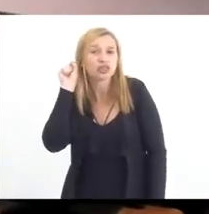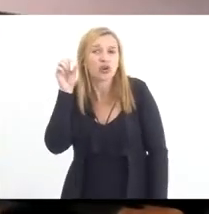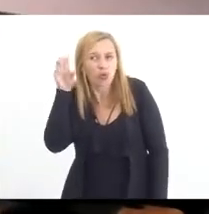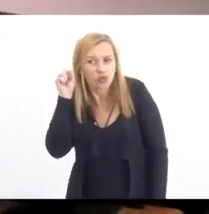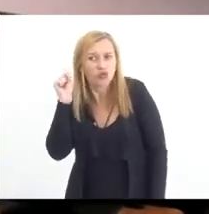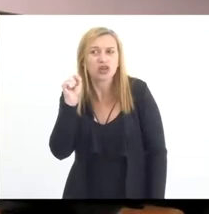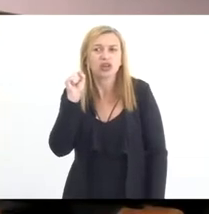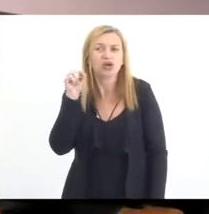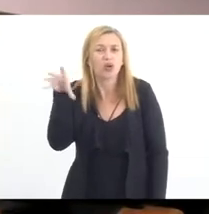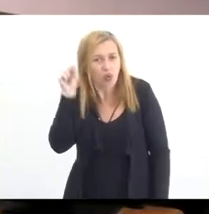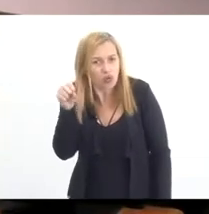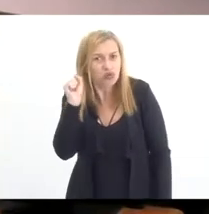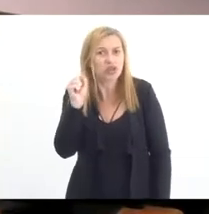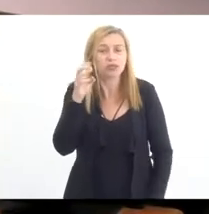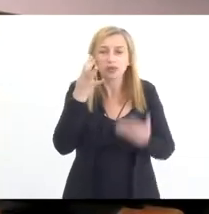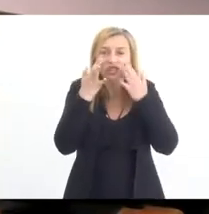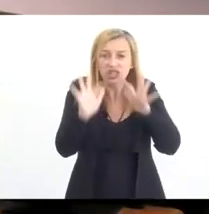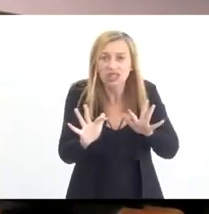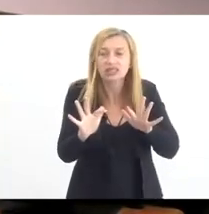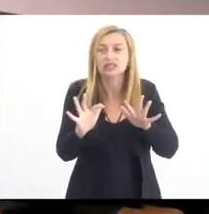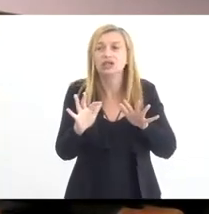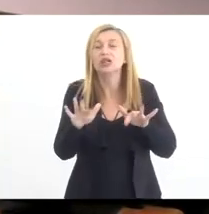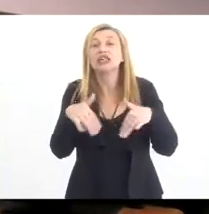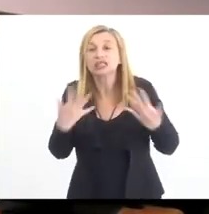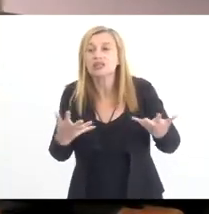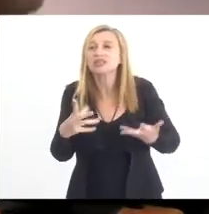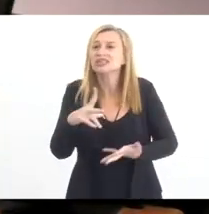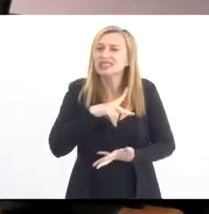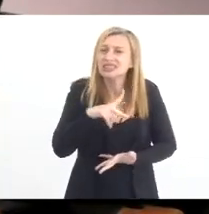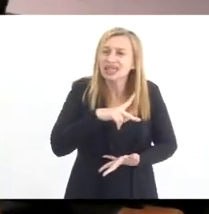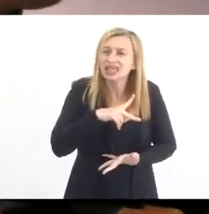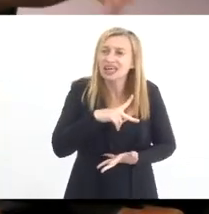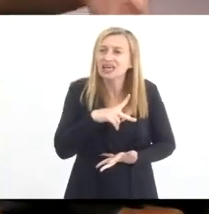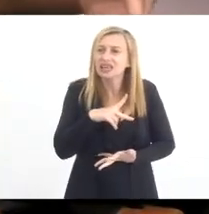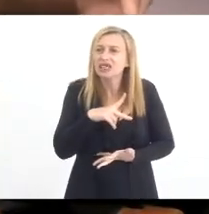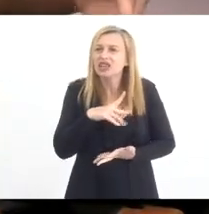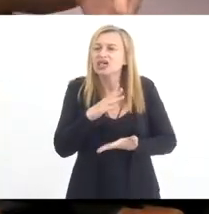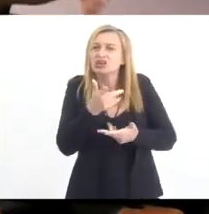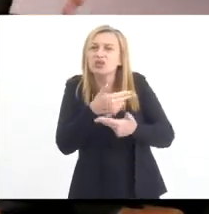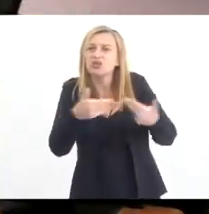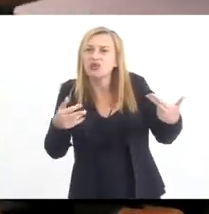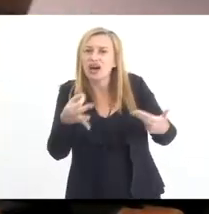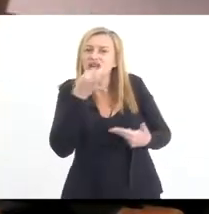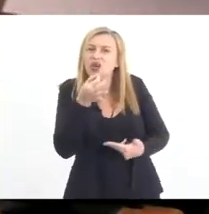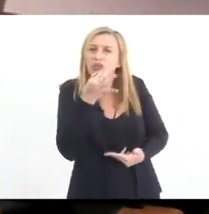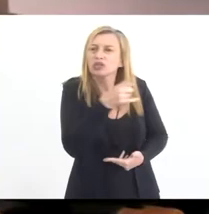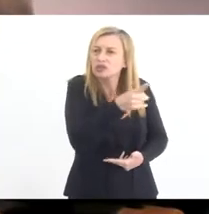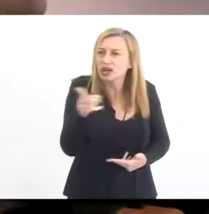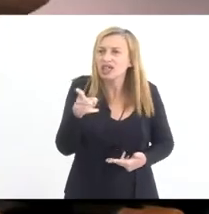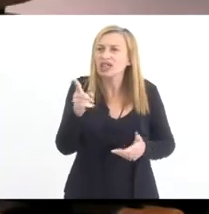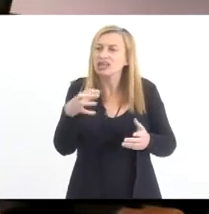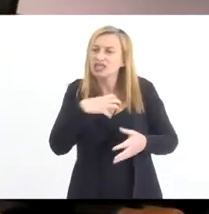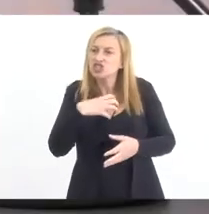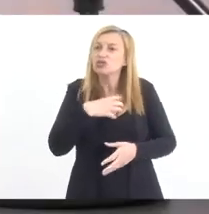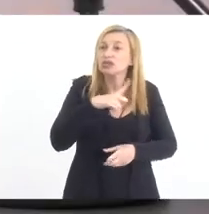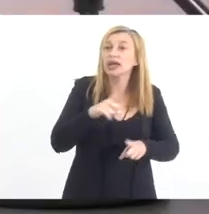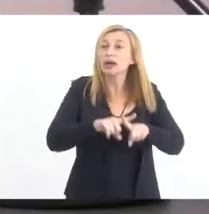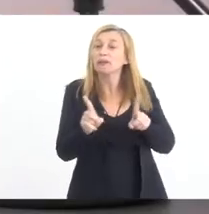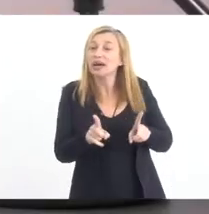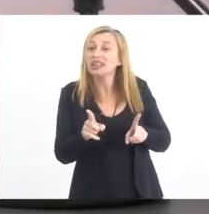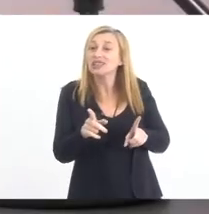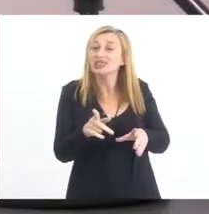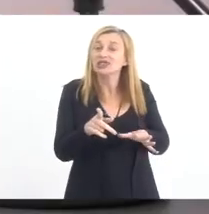audição é isso, ouvir. Então, se existe isso, são vários os argumentos aqui, alguns fazem sentido, mas